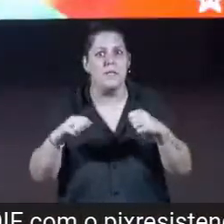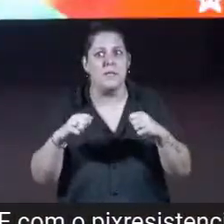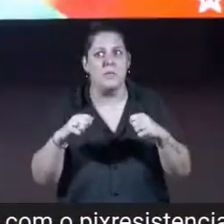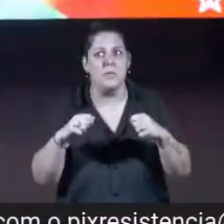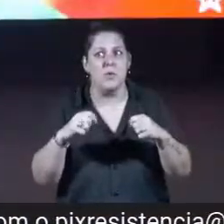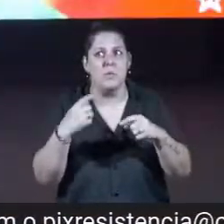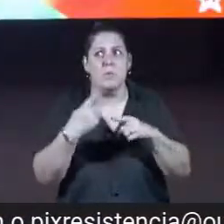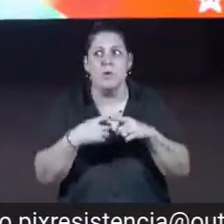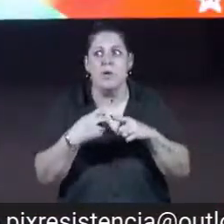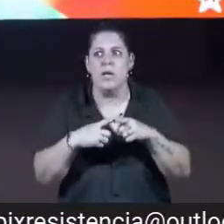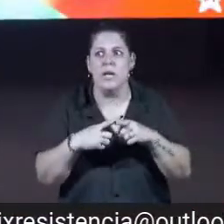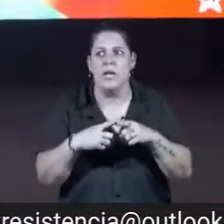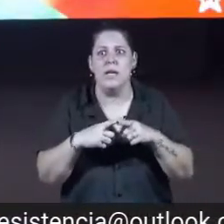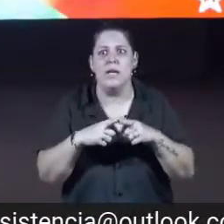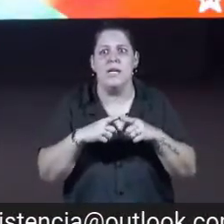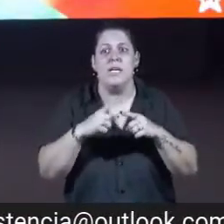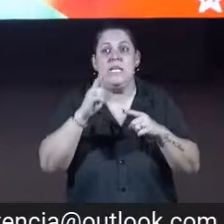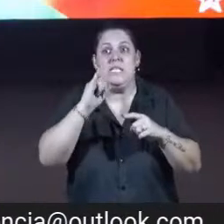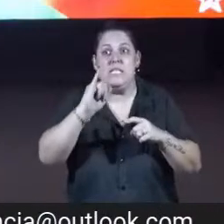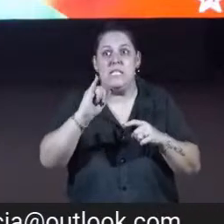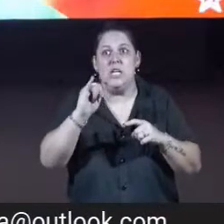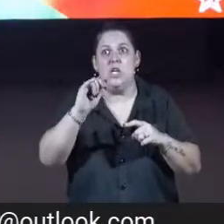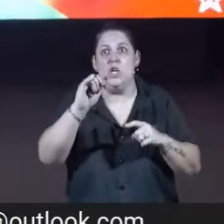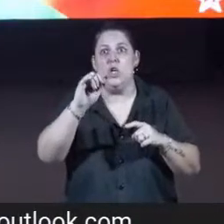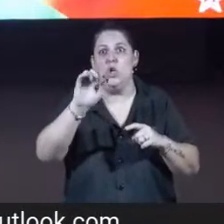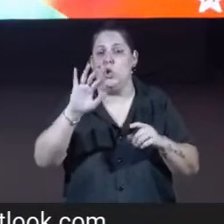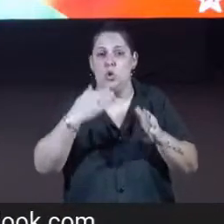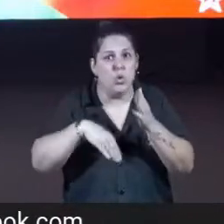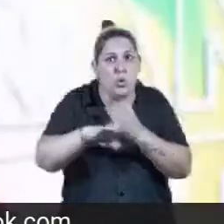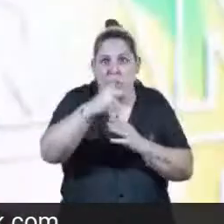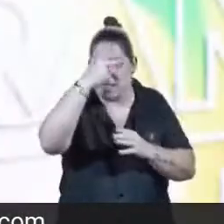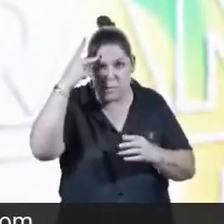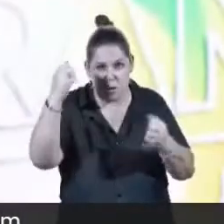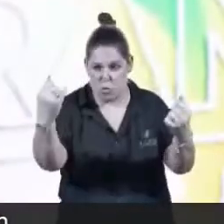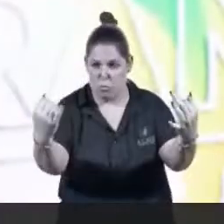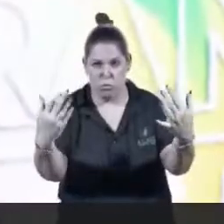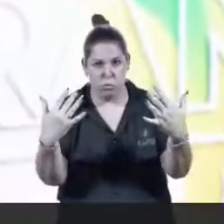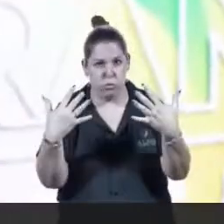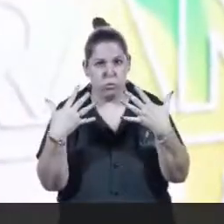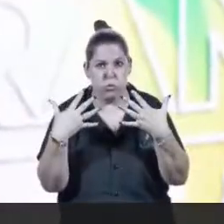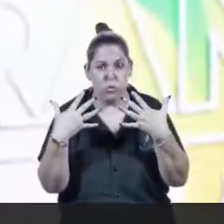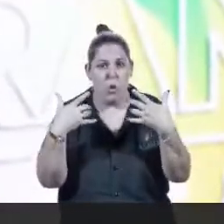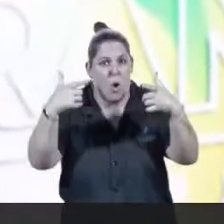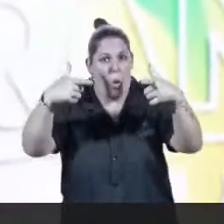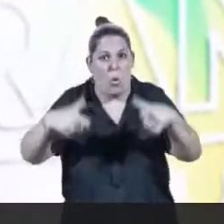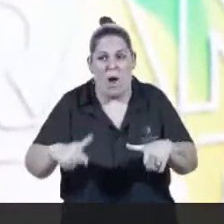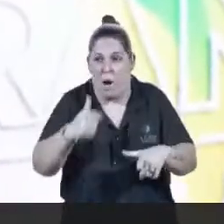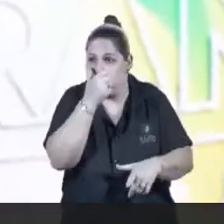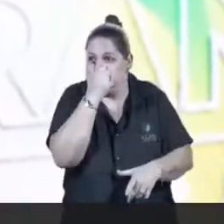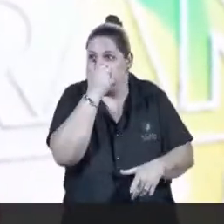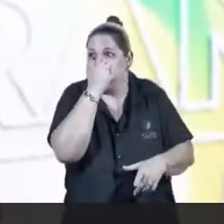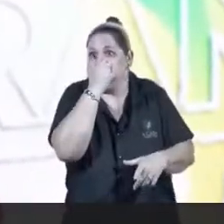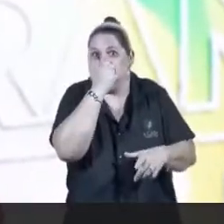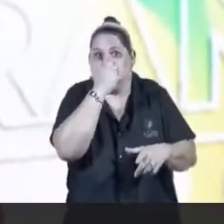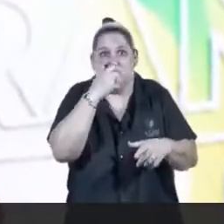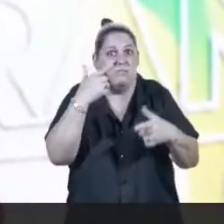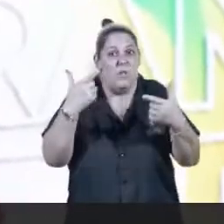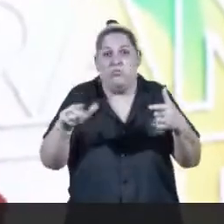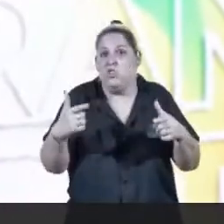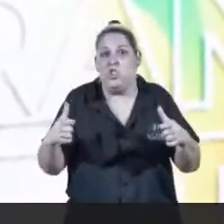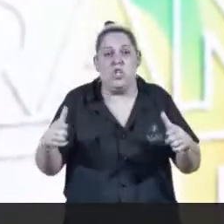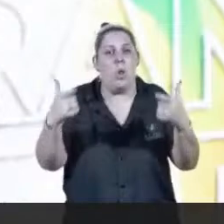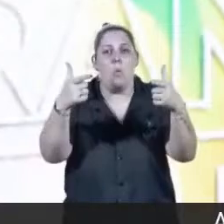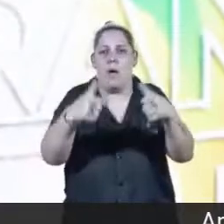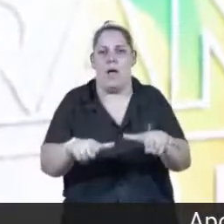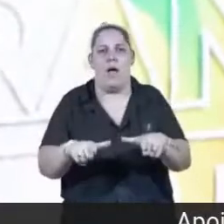achar espaço, né, do tamanho que esse evento simboliza para a política capixaba e para a política nacional. Hoje, o que